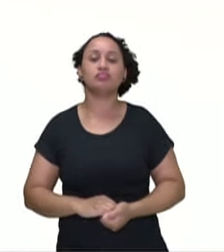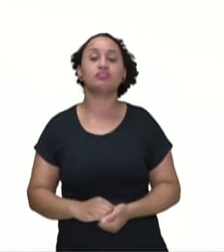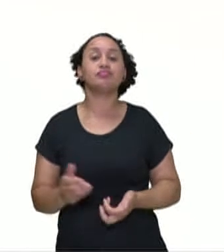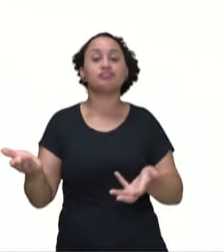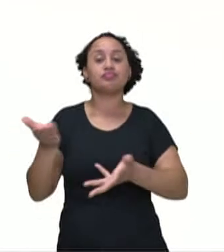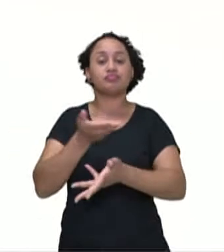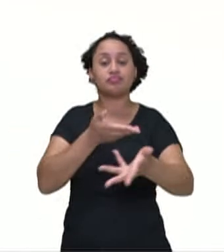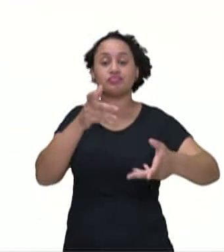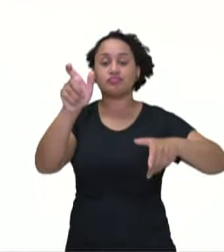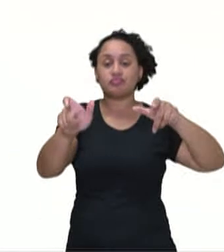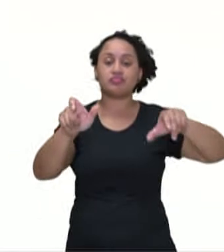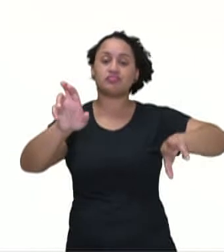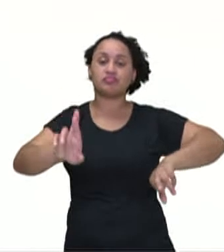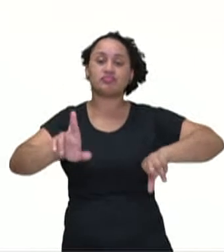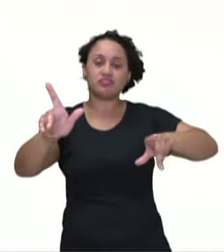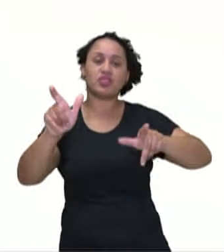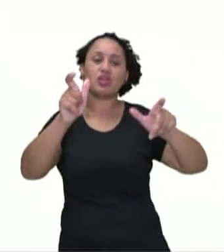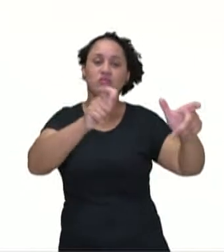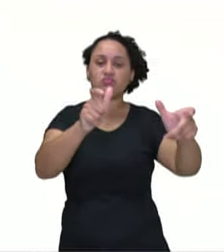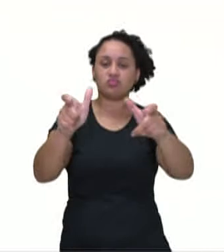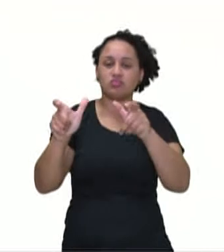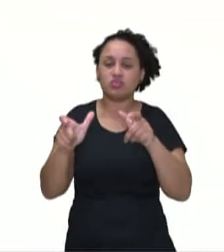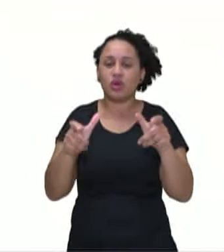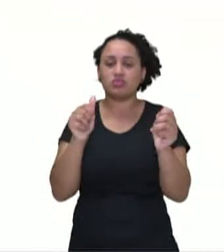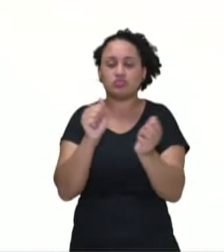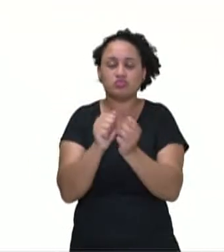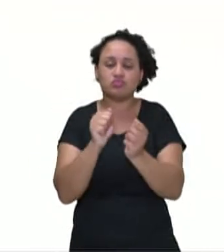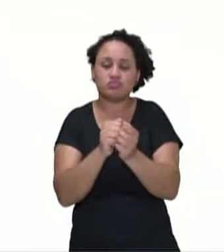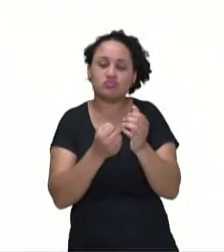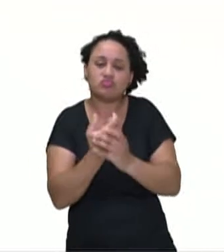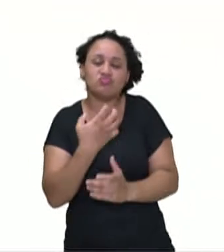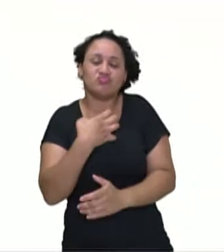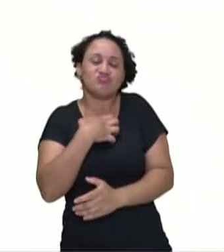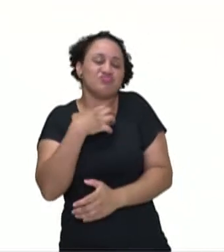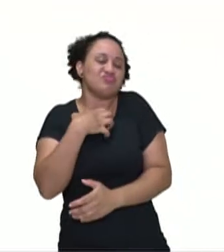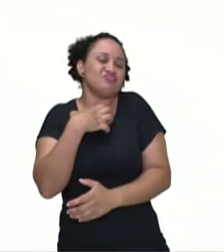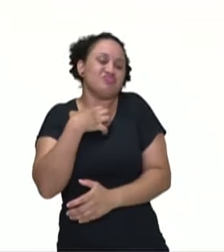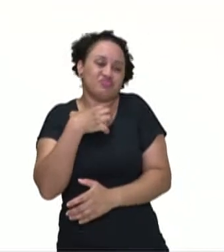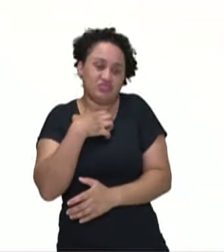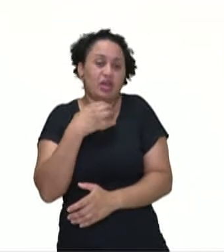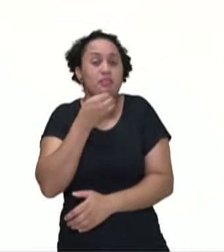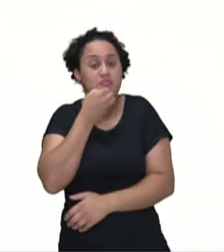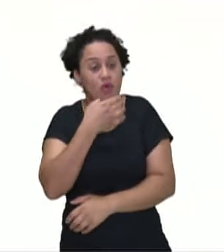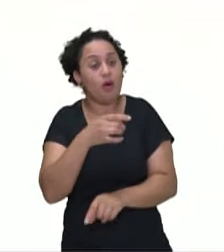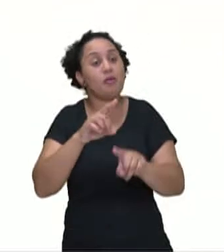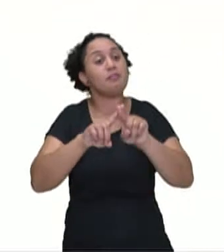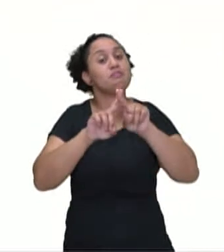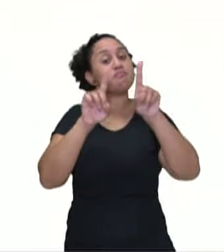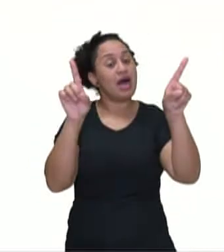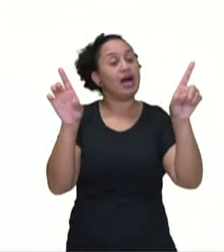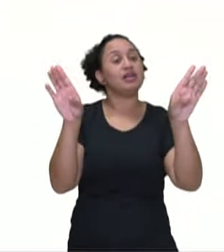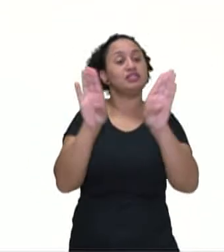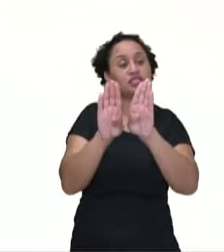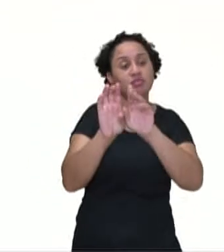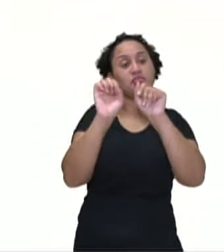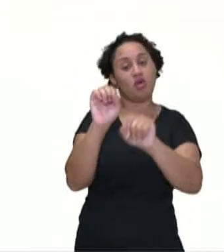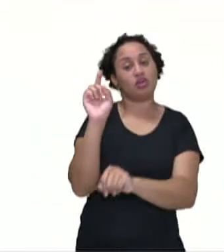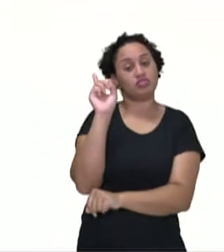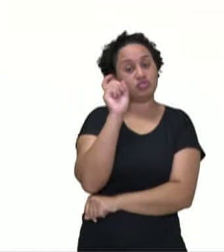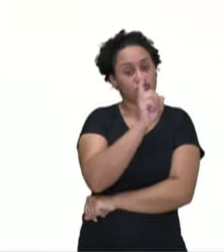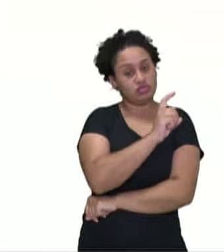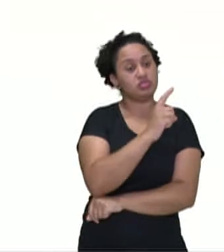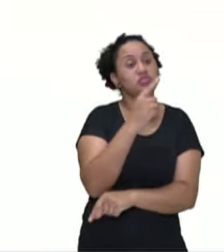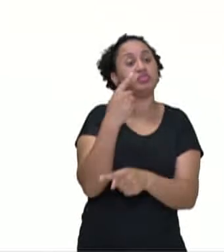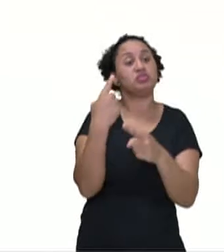diferentes, compartilhar espaços, criar afetos é muito bom, mas também pode ser muito difícil. Isso